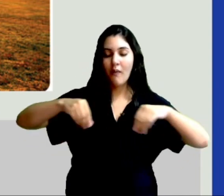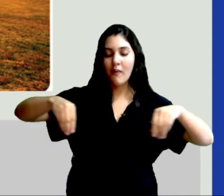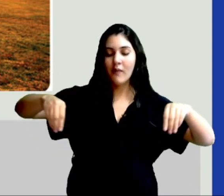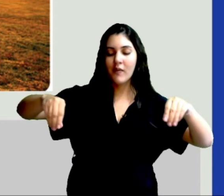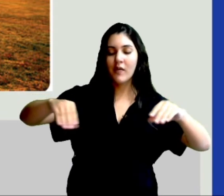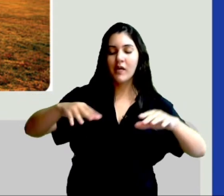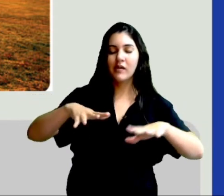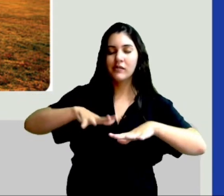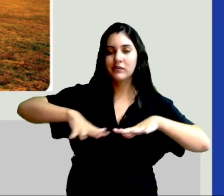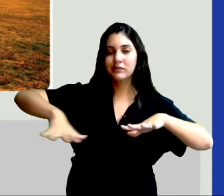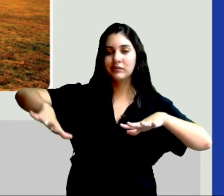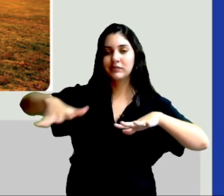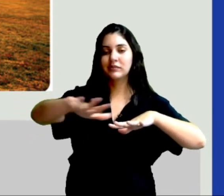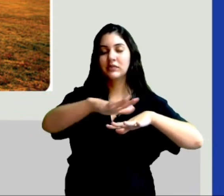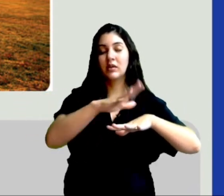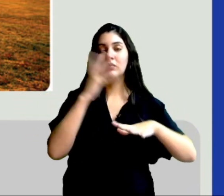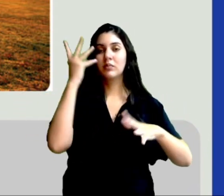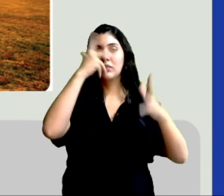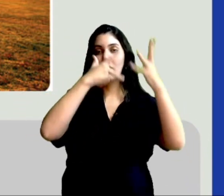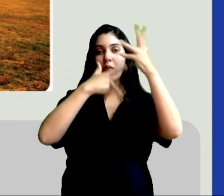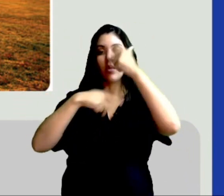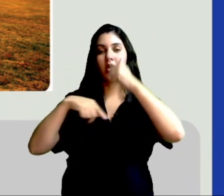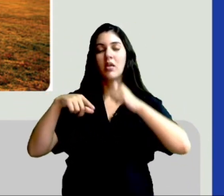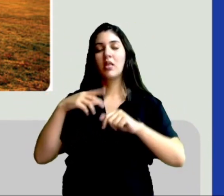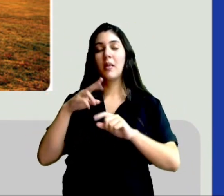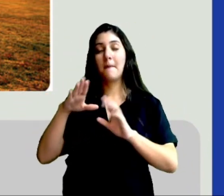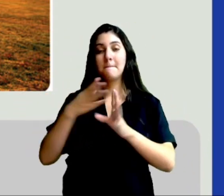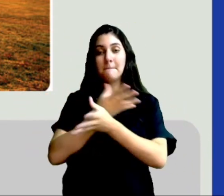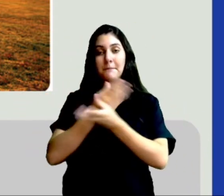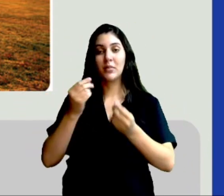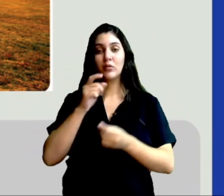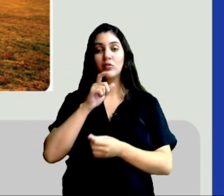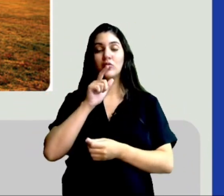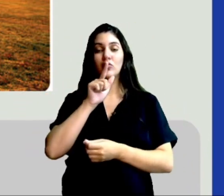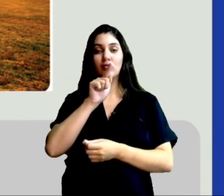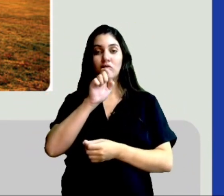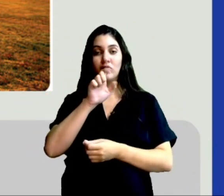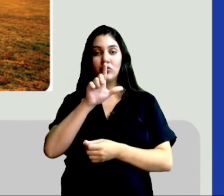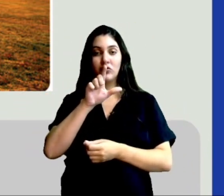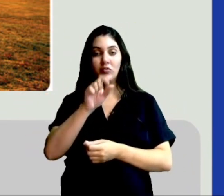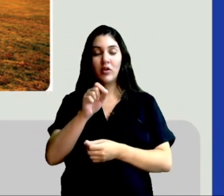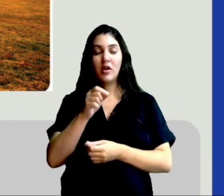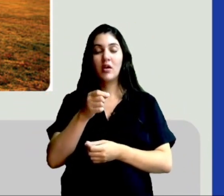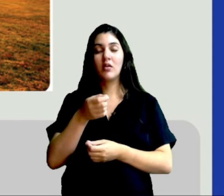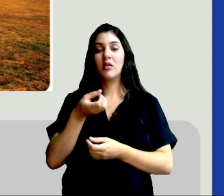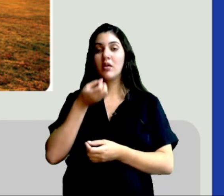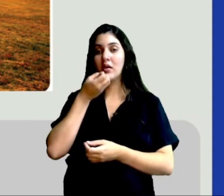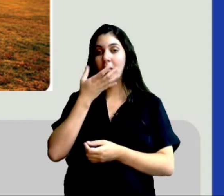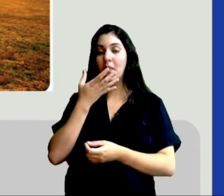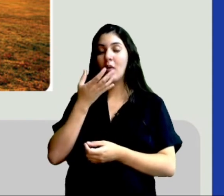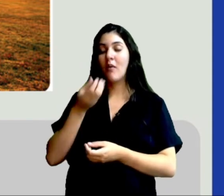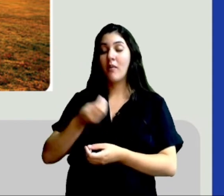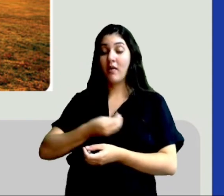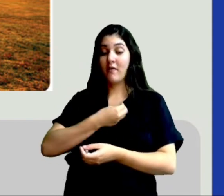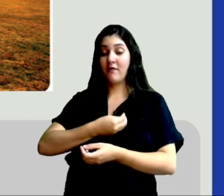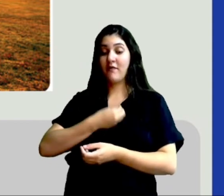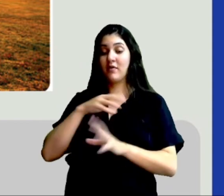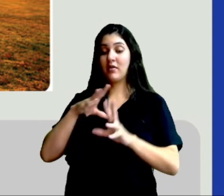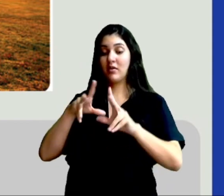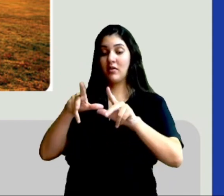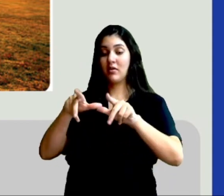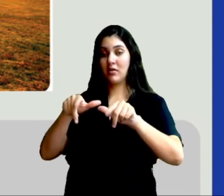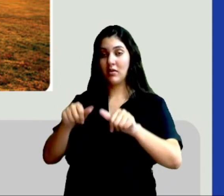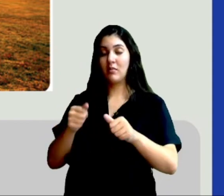fica boa parte coberta de gelo, né, mas que serve para alimentar, né, a vida animal